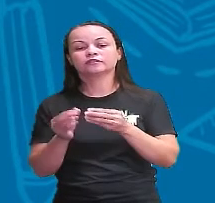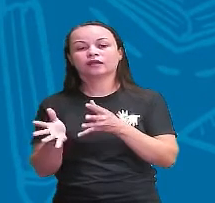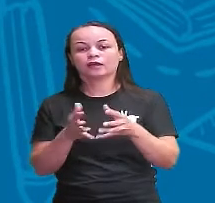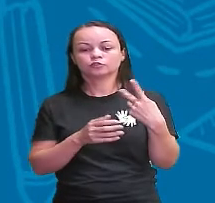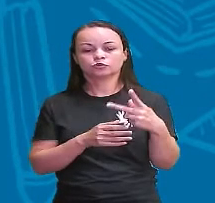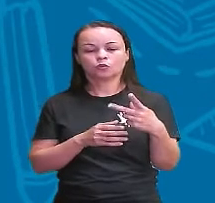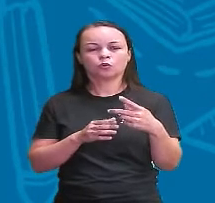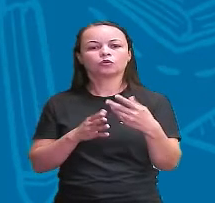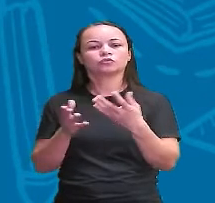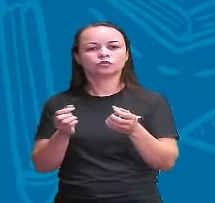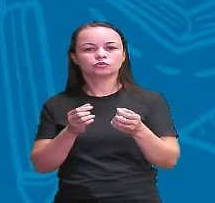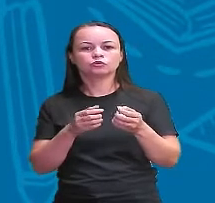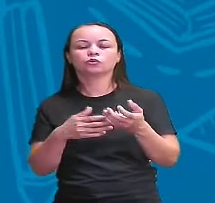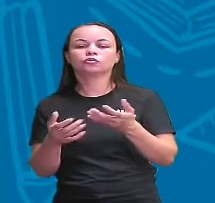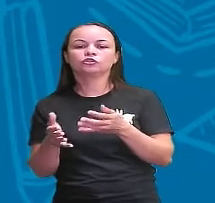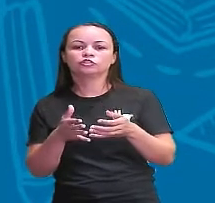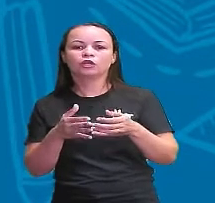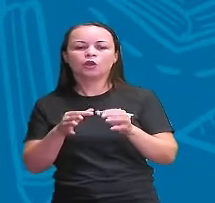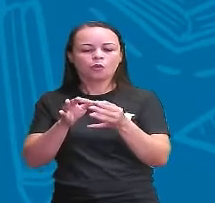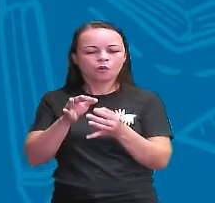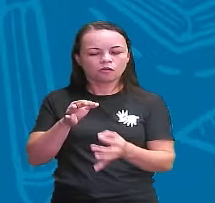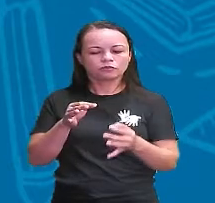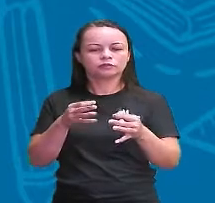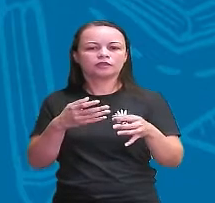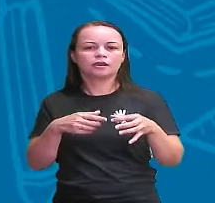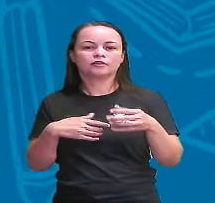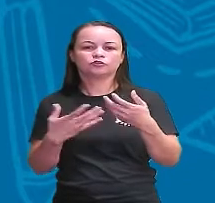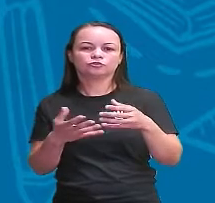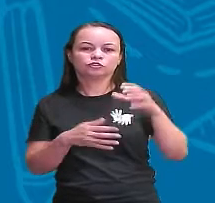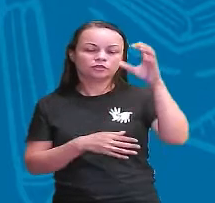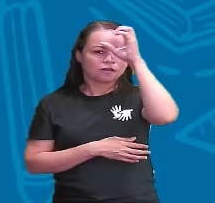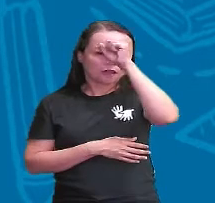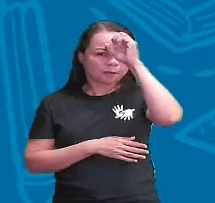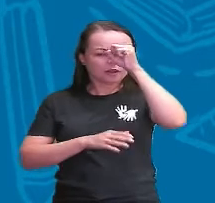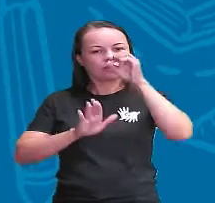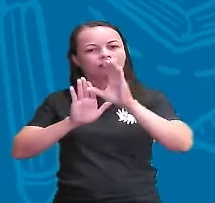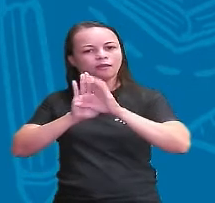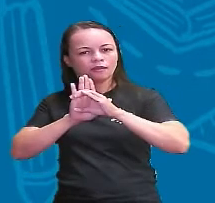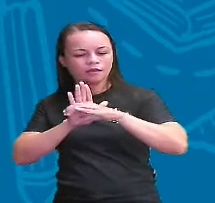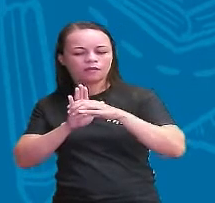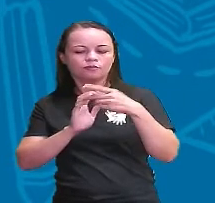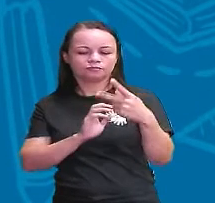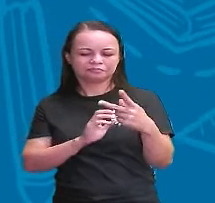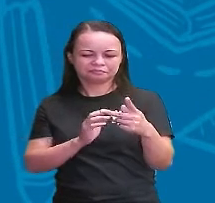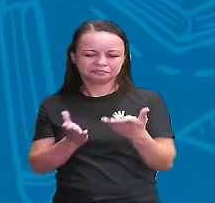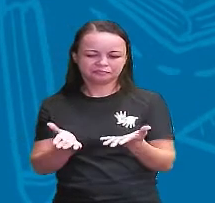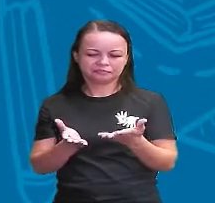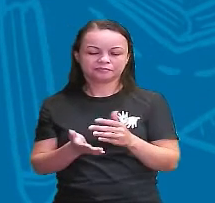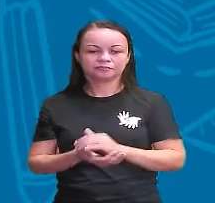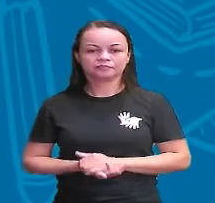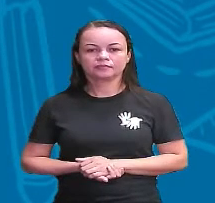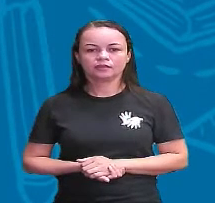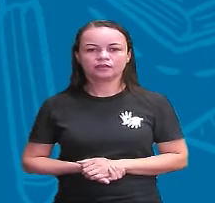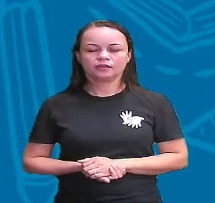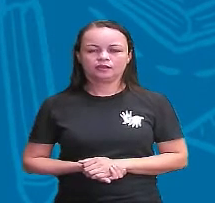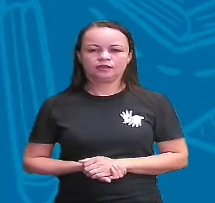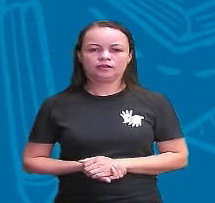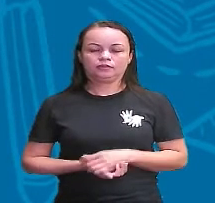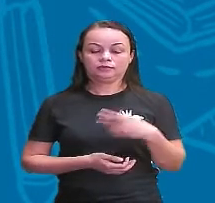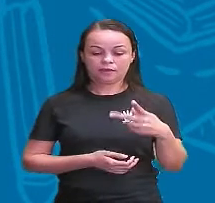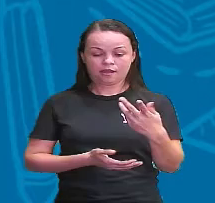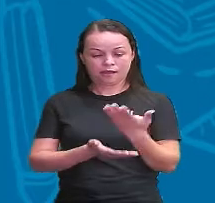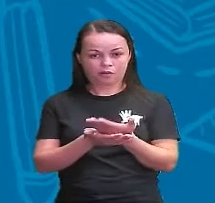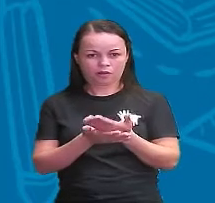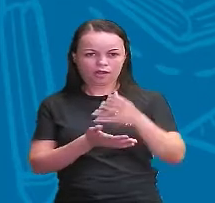os conceitos que a gente aprendeu aqui ao longo da nossa aula de ciências da natureza. Nessa nossa aula a gente aprendeu que a